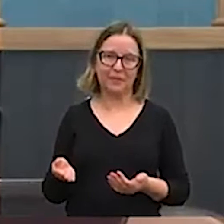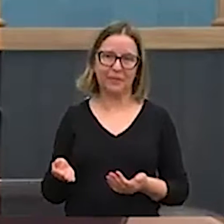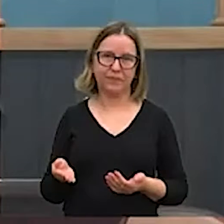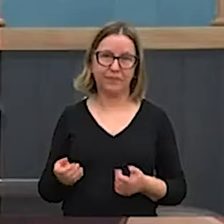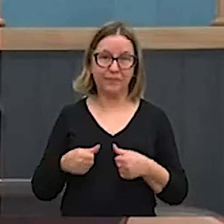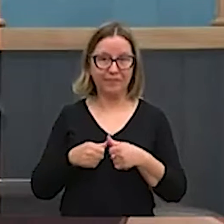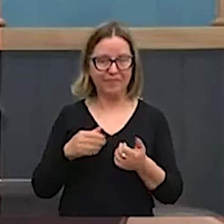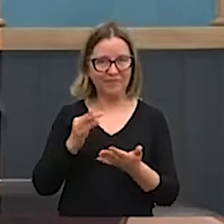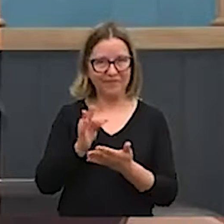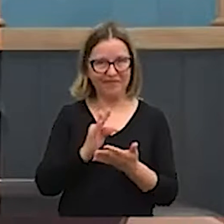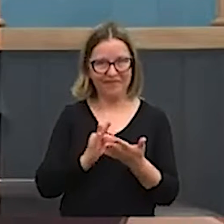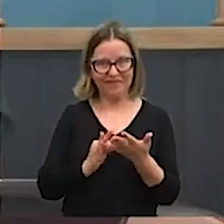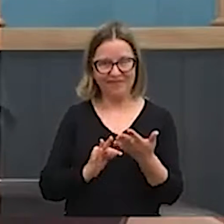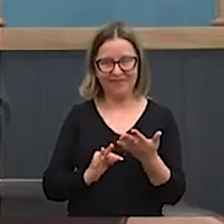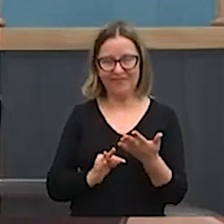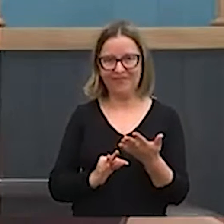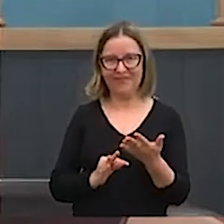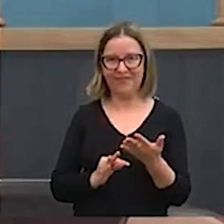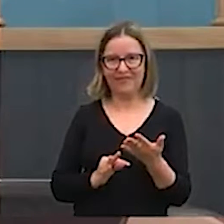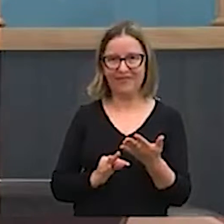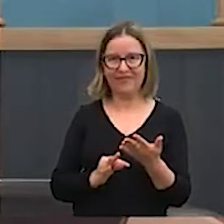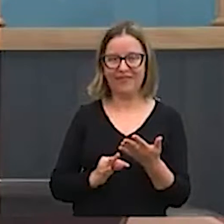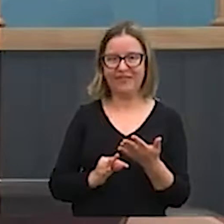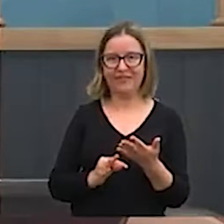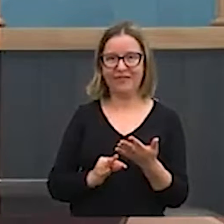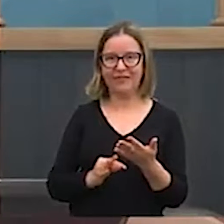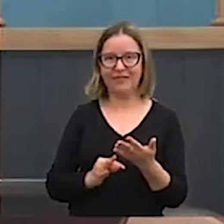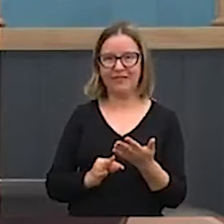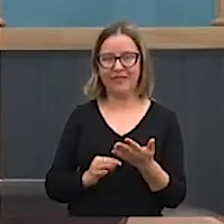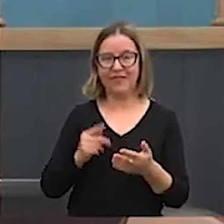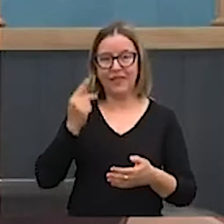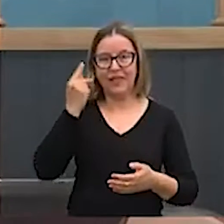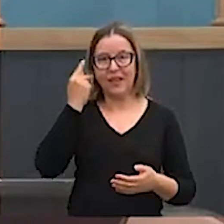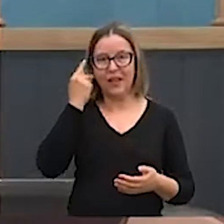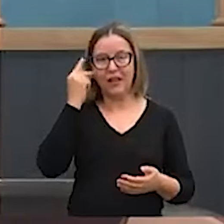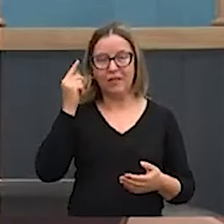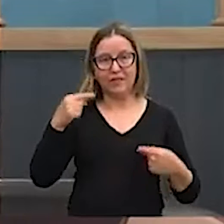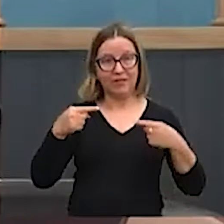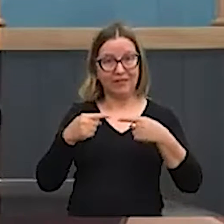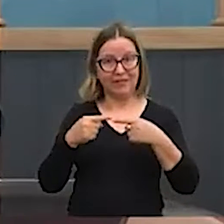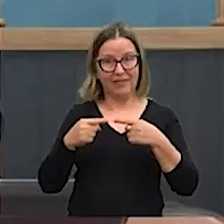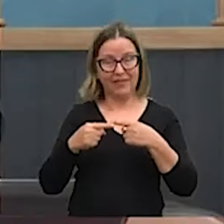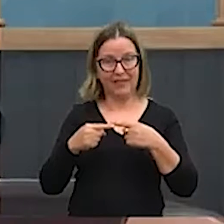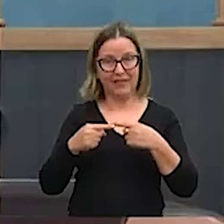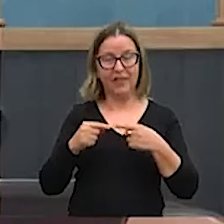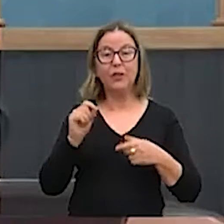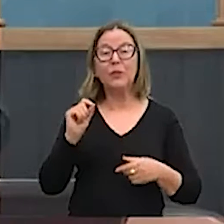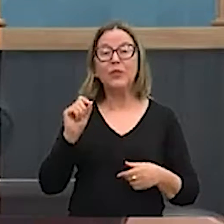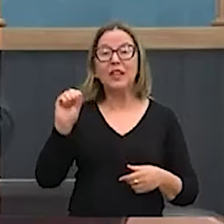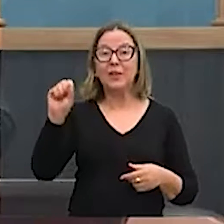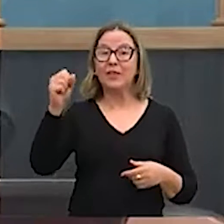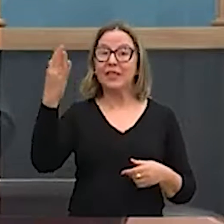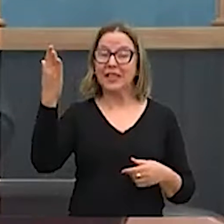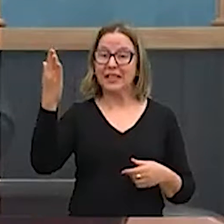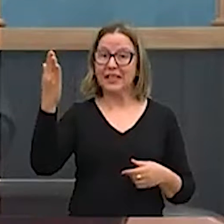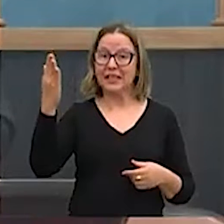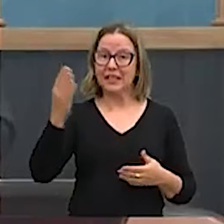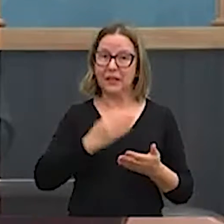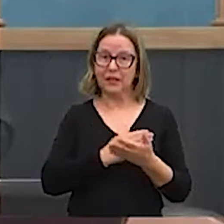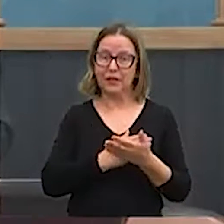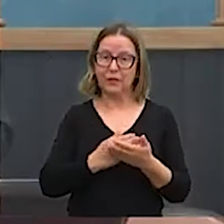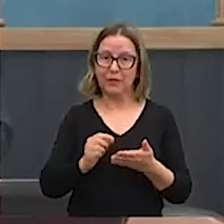esse texto é para fazer a ligação do que vai acontecer a partir do